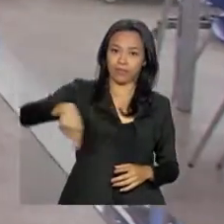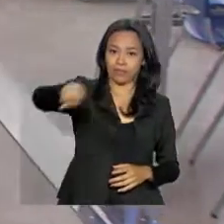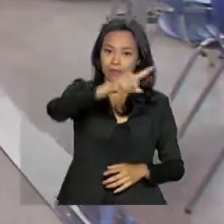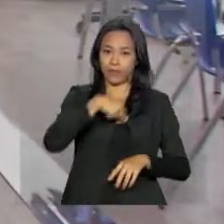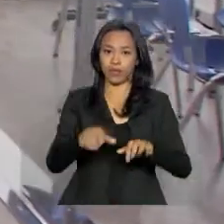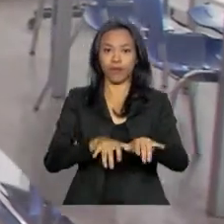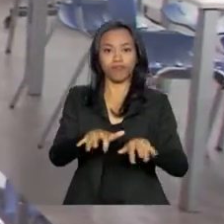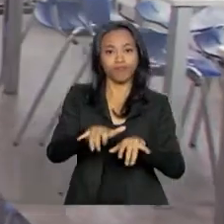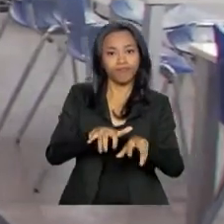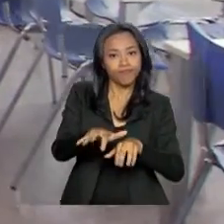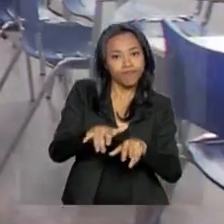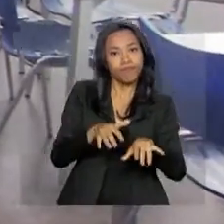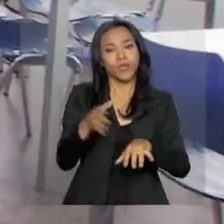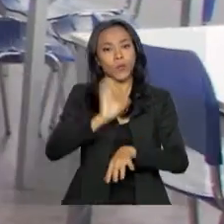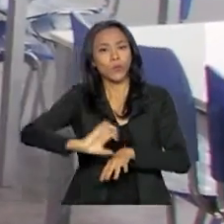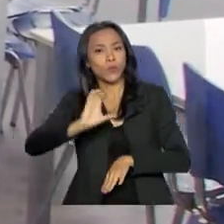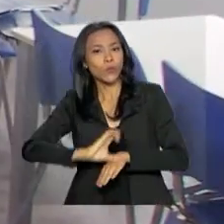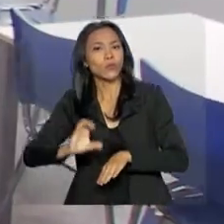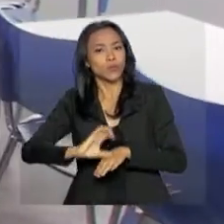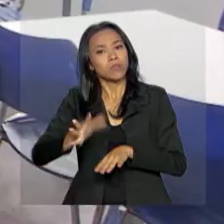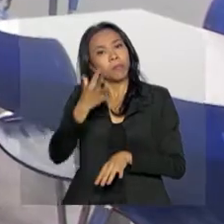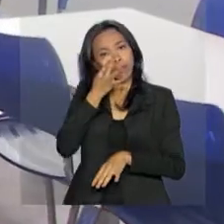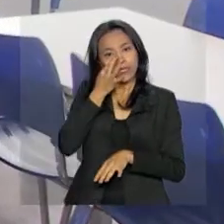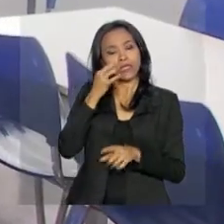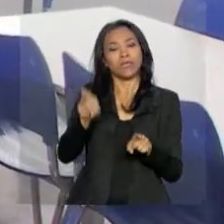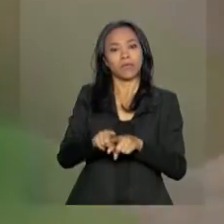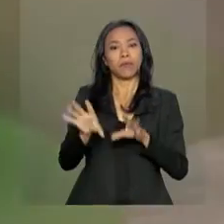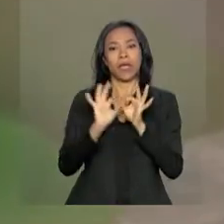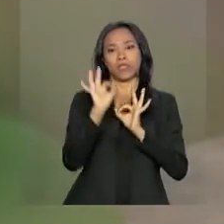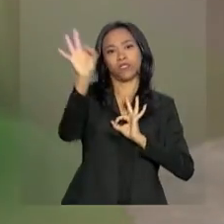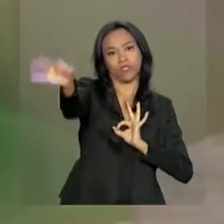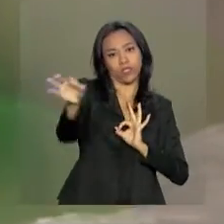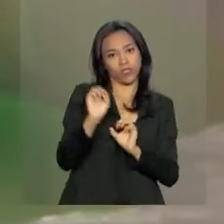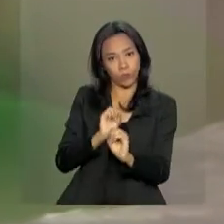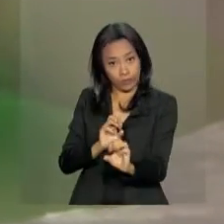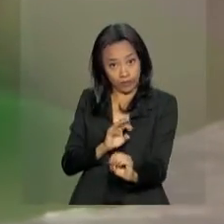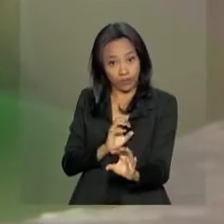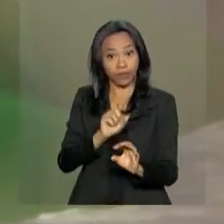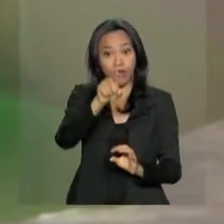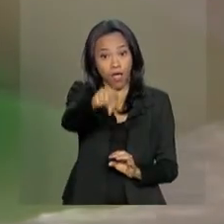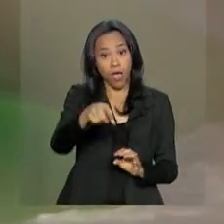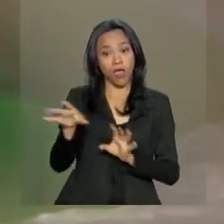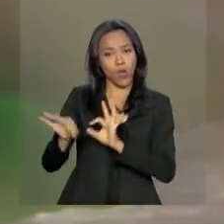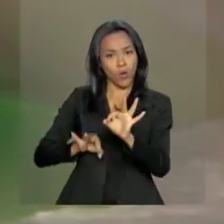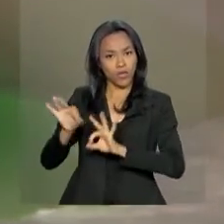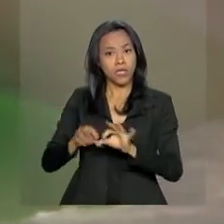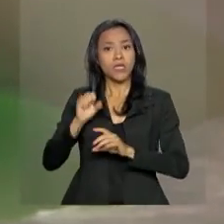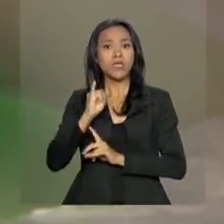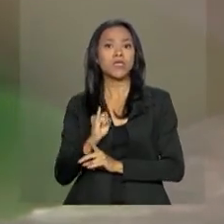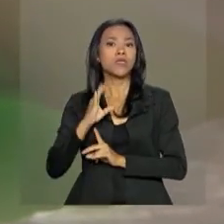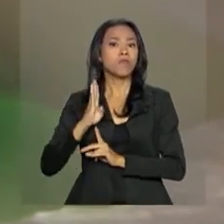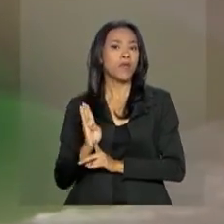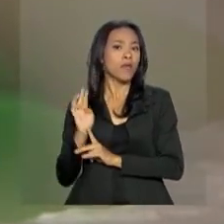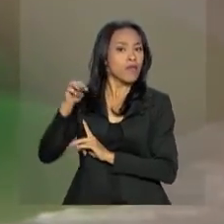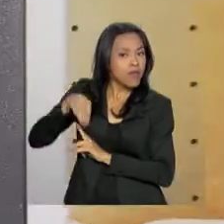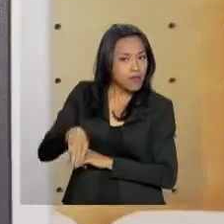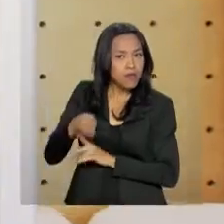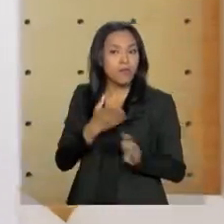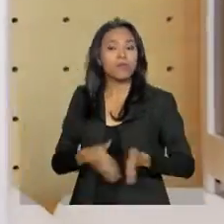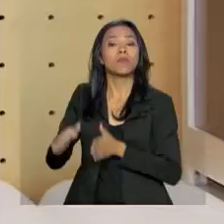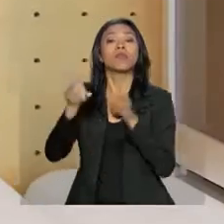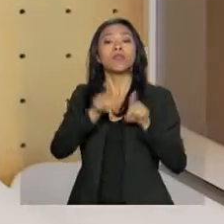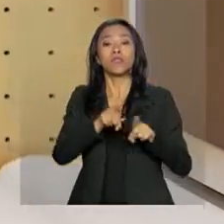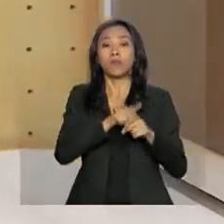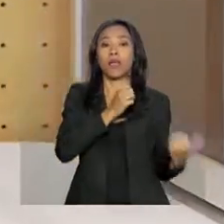informação por meio de cursos presenciais ea distância projetado pela ibm e financiado com recursos da lei da